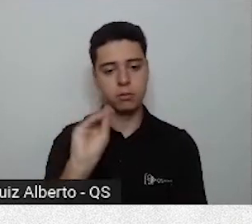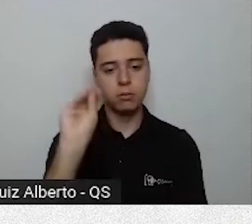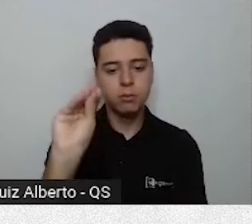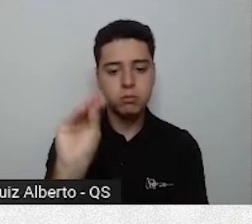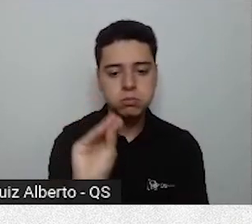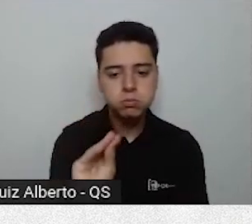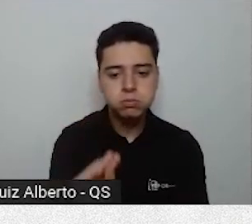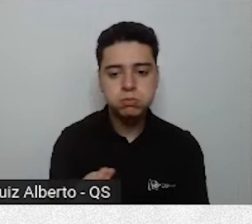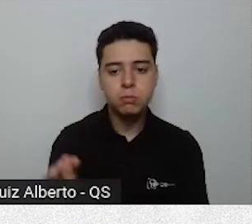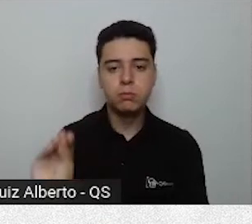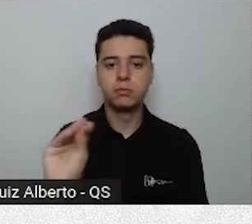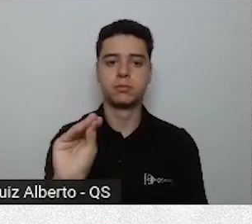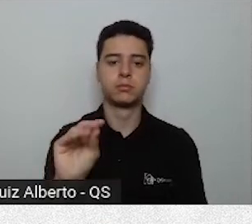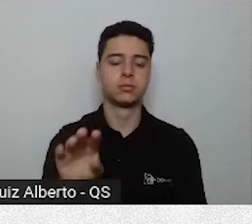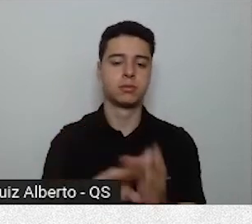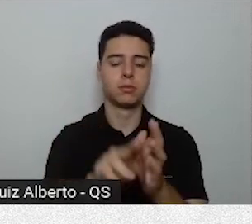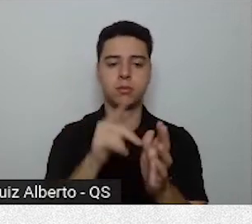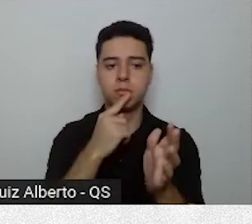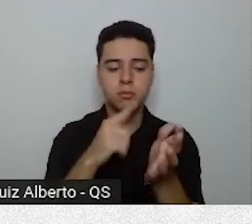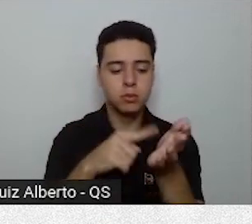E aqui também vou